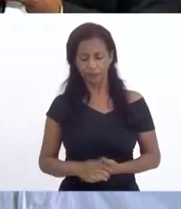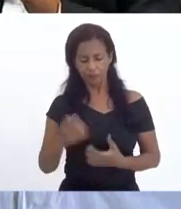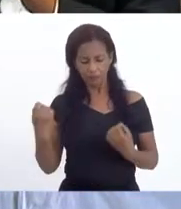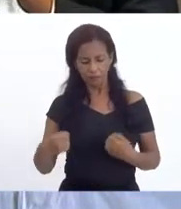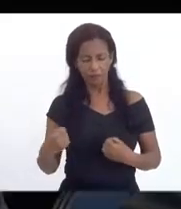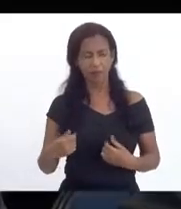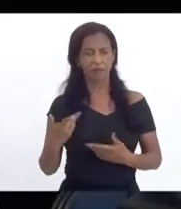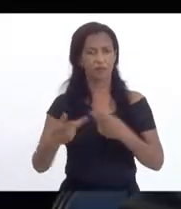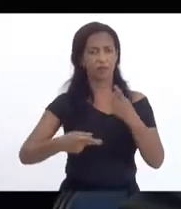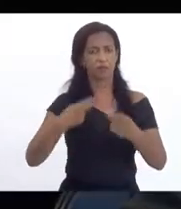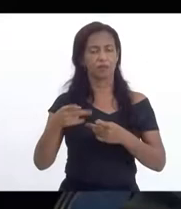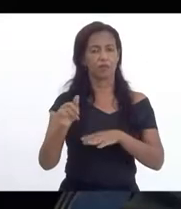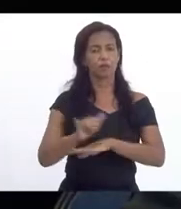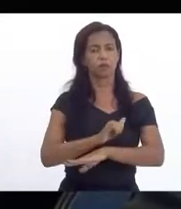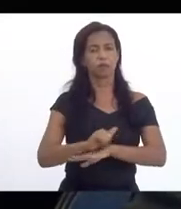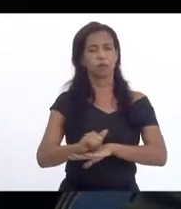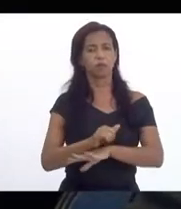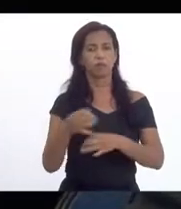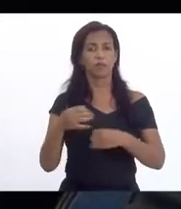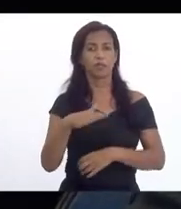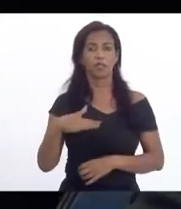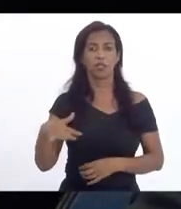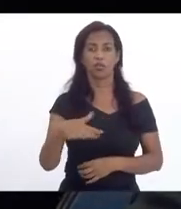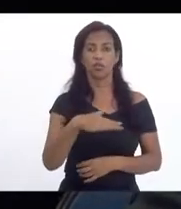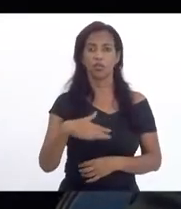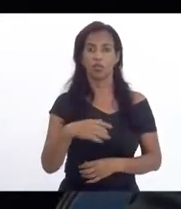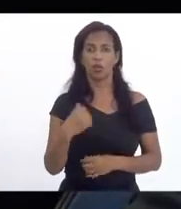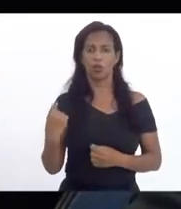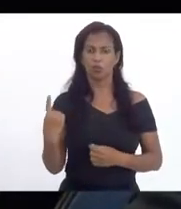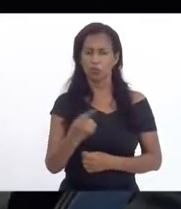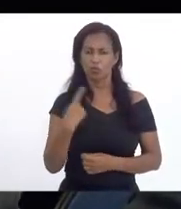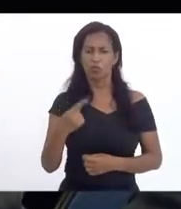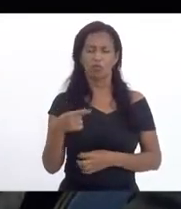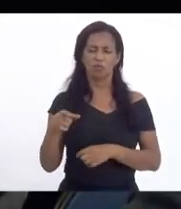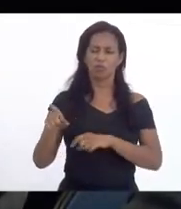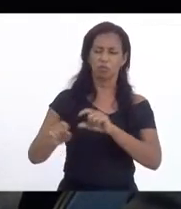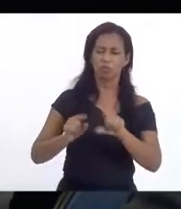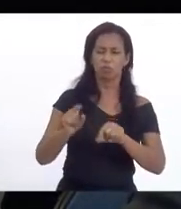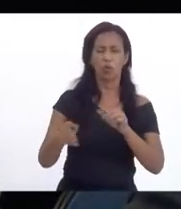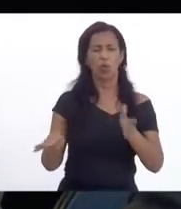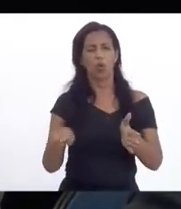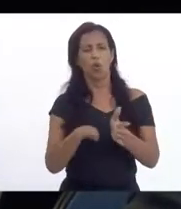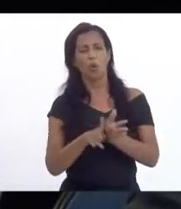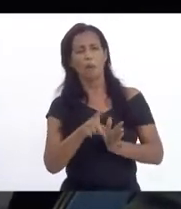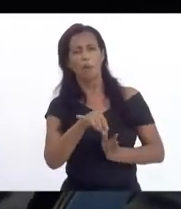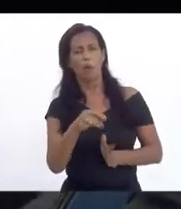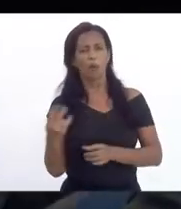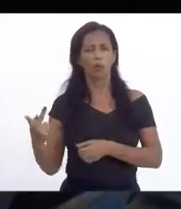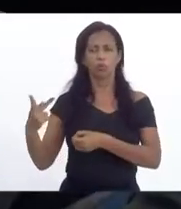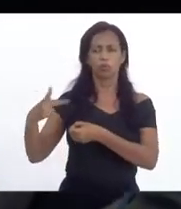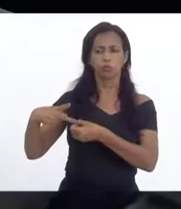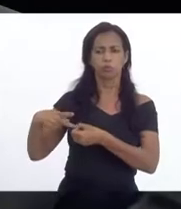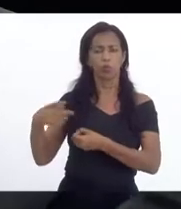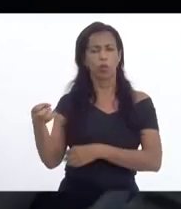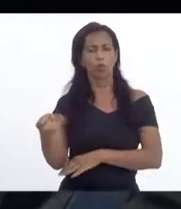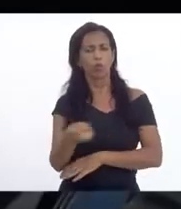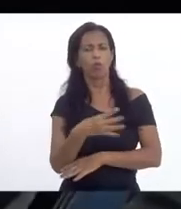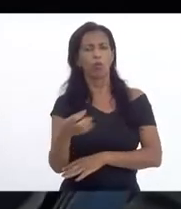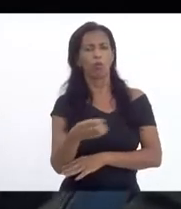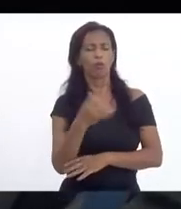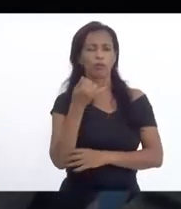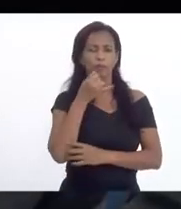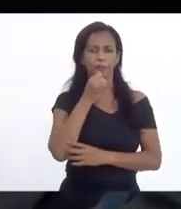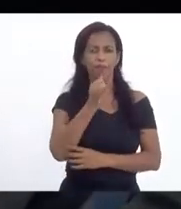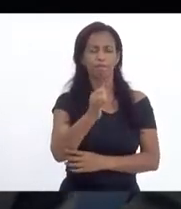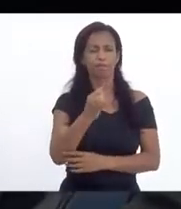adentro. O planejamento tem que ser regional. Nós temos vocações como porto, como petróleo, como novas